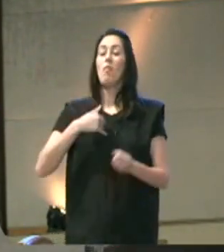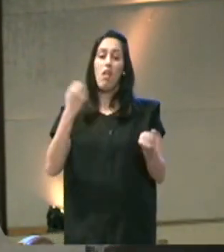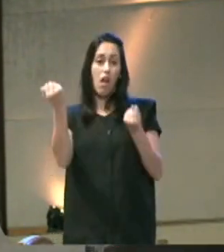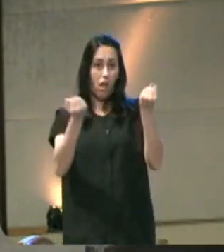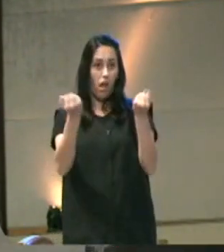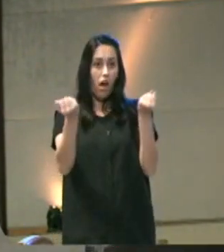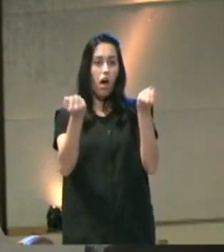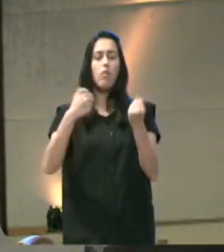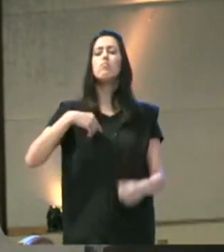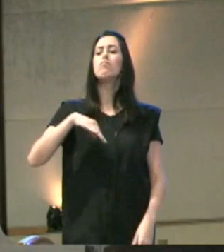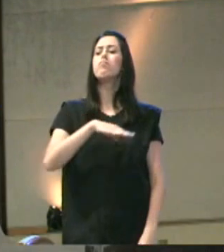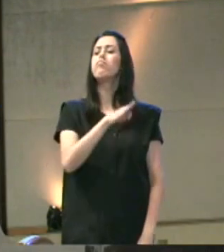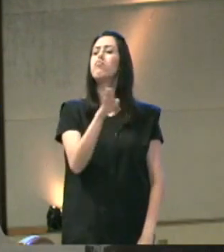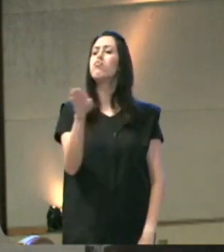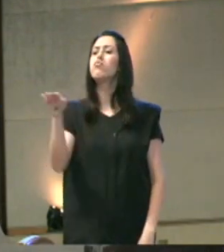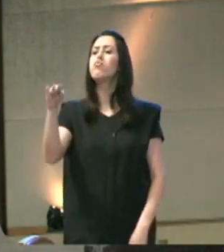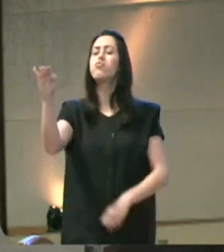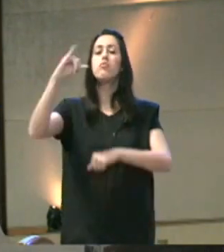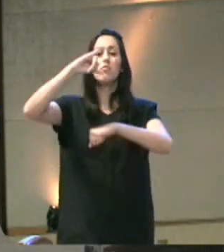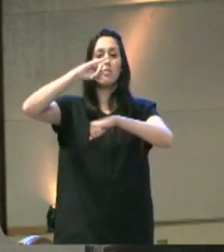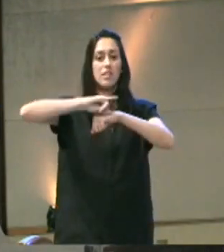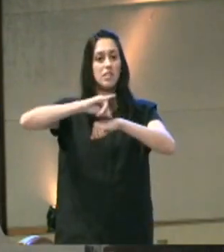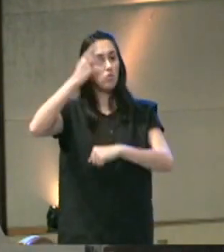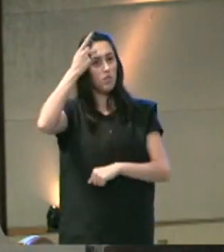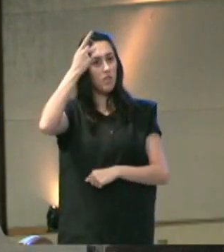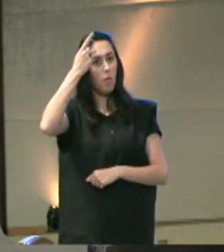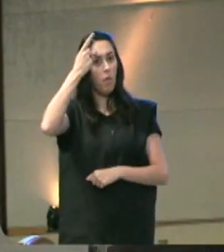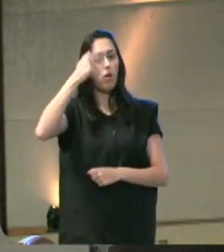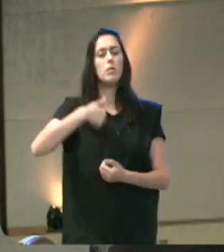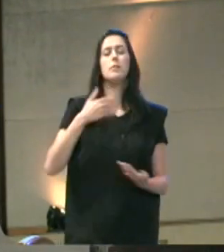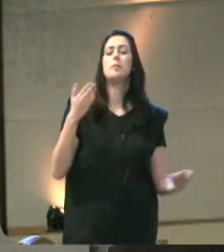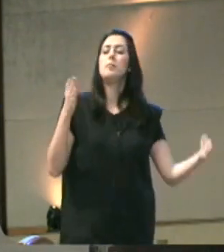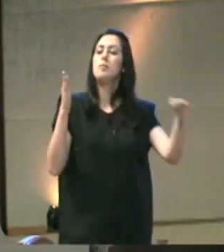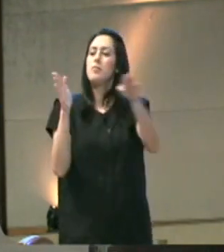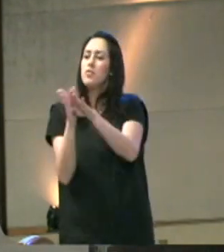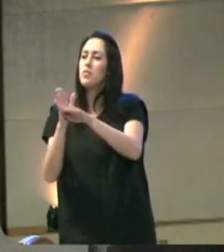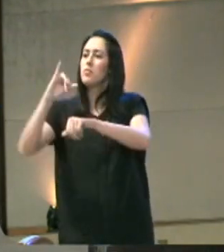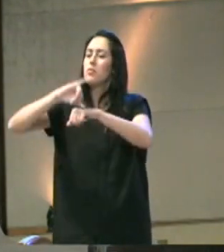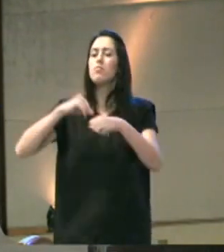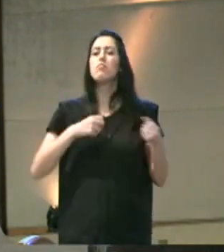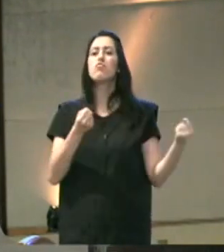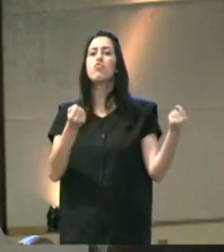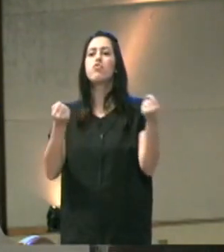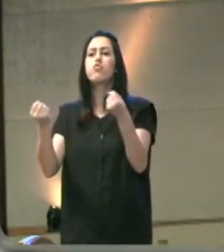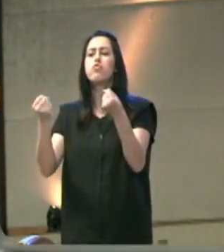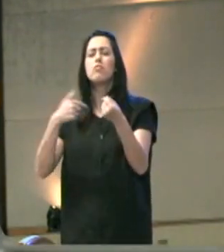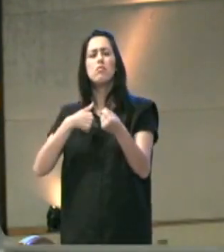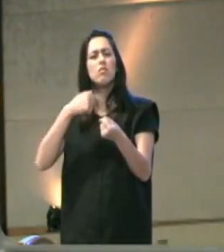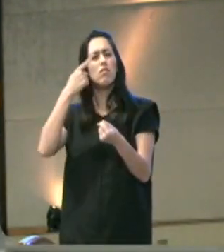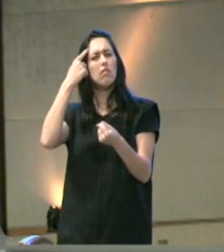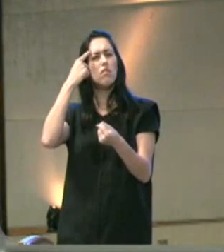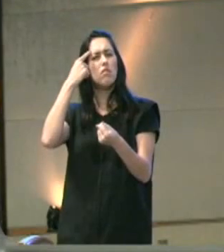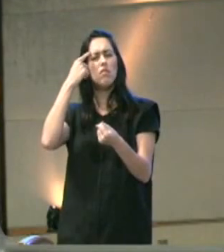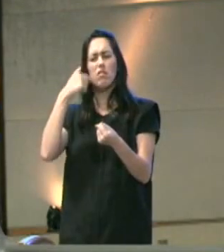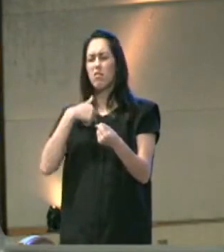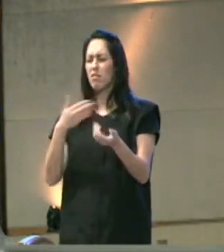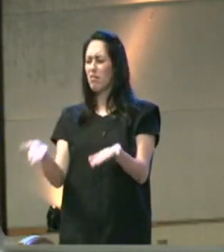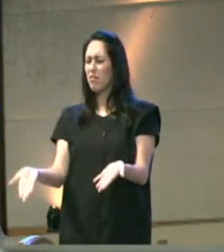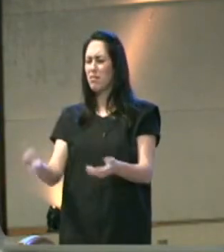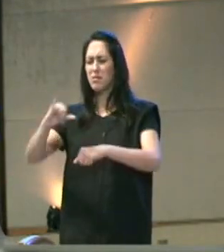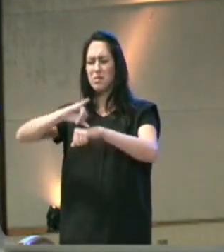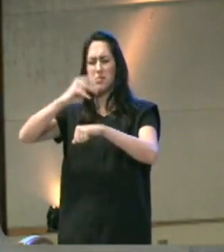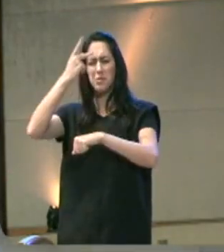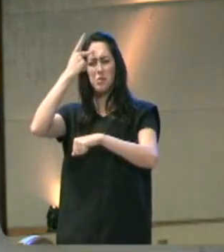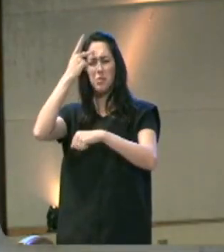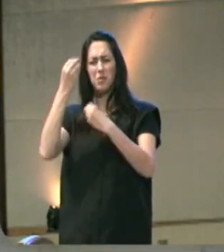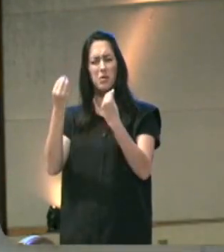e segui direto para o centro da cidade. Quando eu cheguei no centro da cidade, eu falei: o que eu estou fazendo aqui? E eu tinha